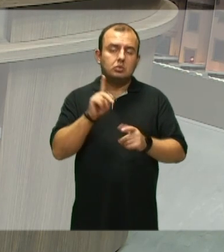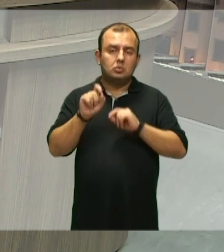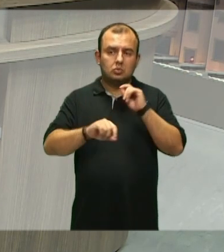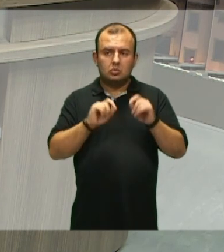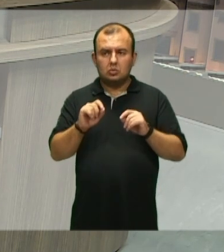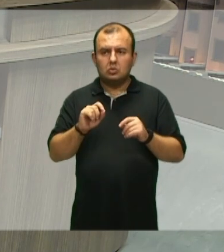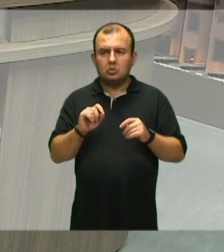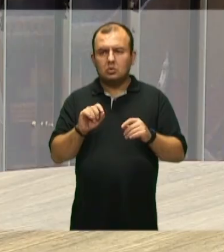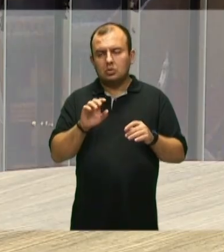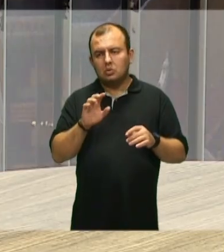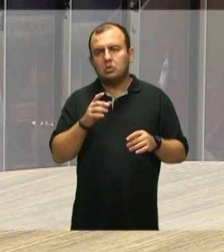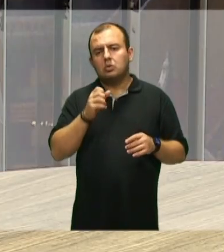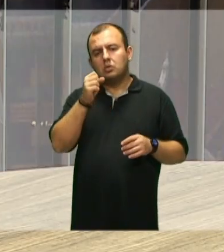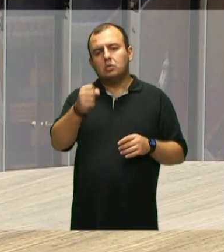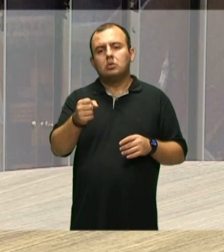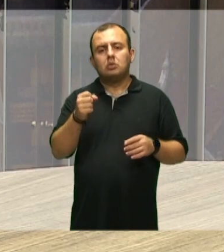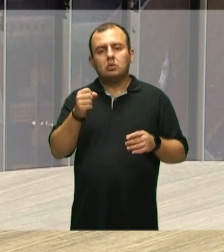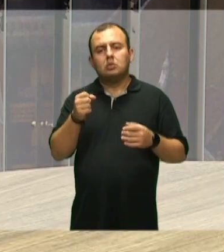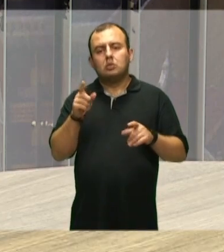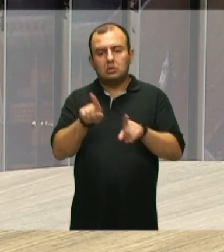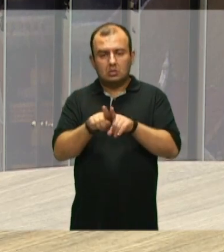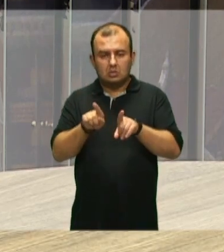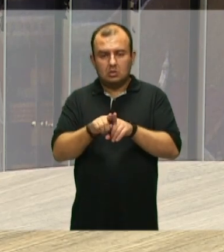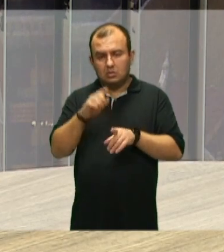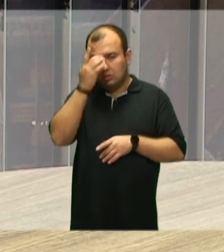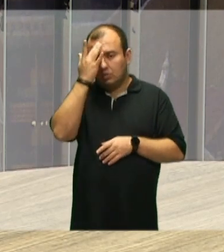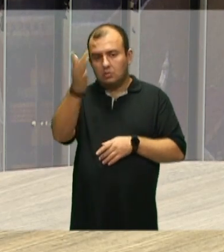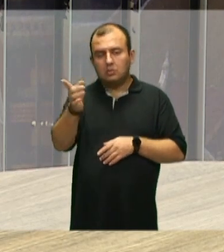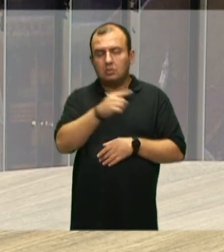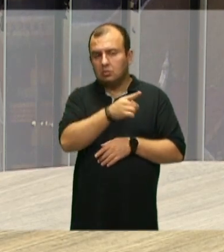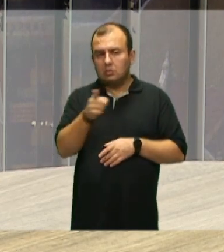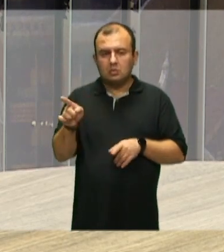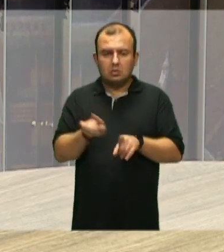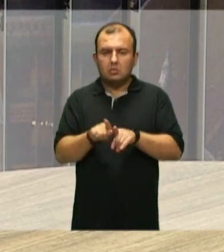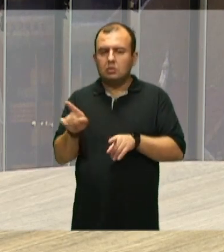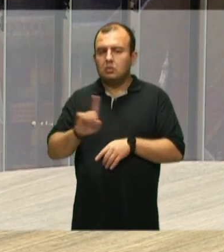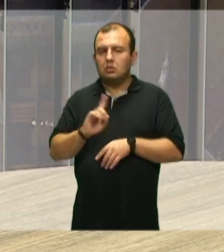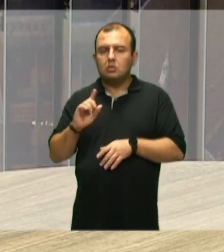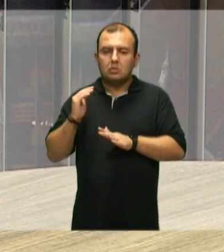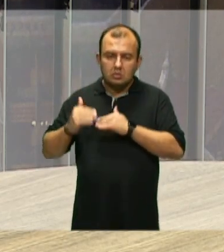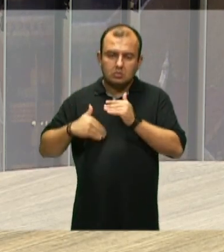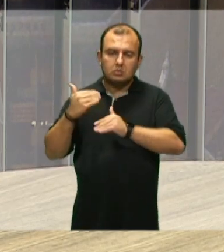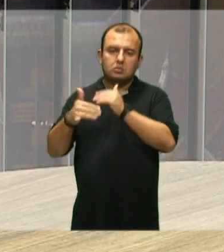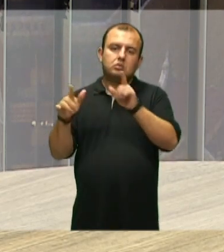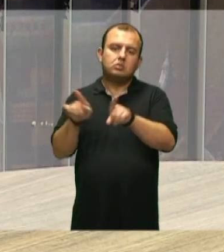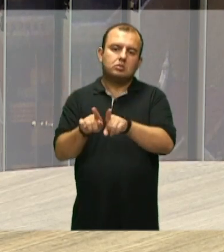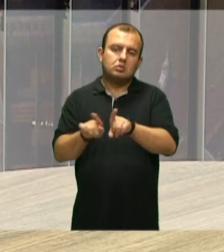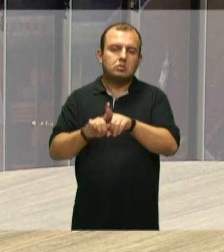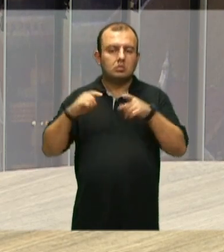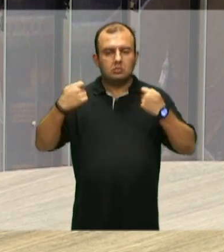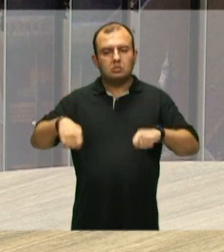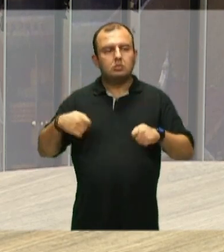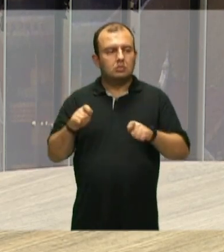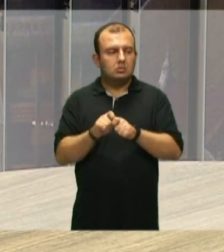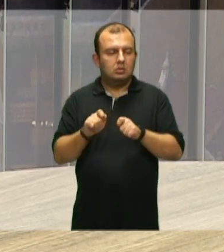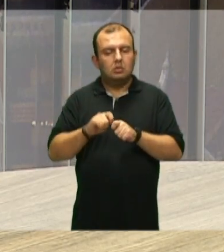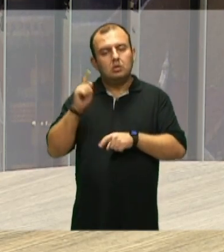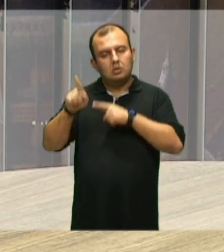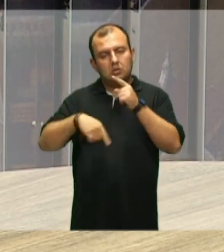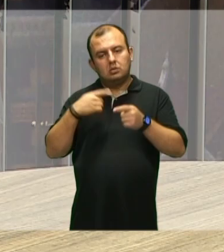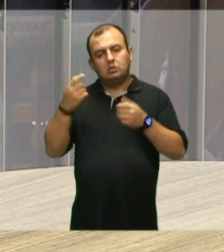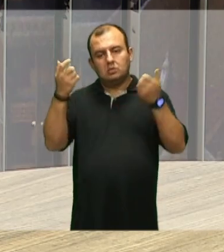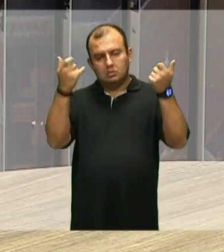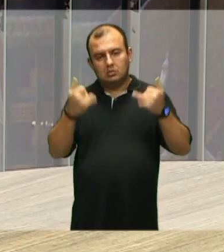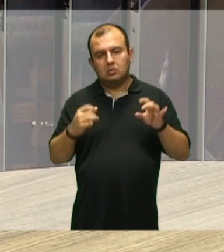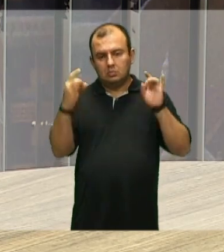se colocam nesse lugar de fazer o aporte, porque também não é fácil para eles, é todo um trâmite, né, que é necessário fazer, e depois a prestação